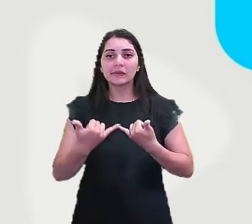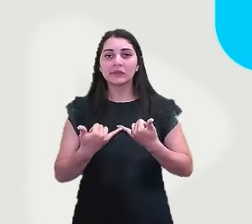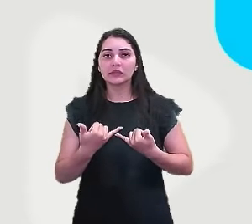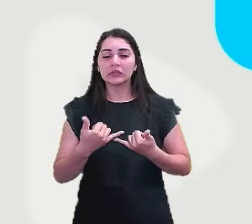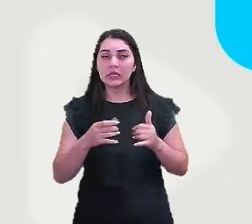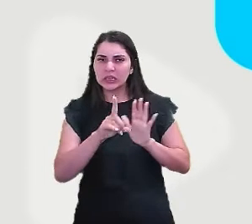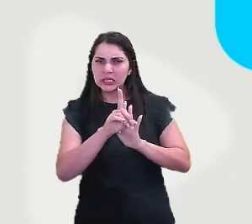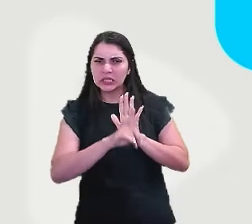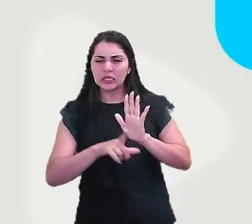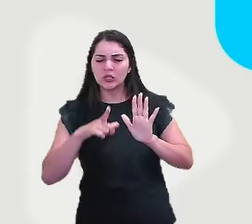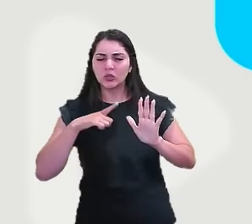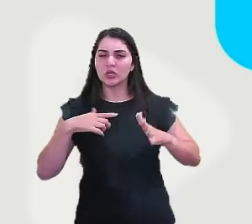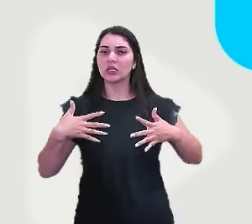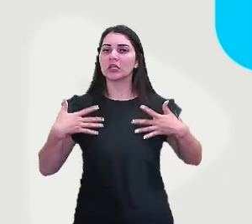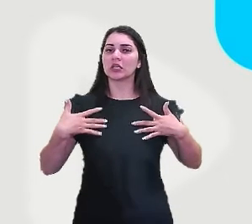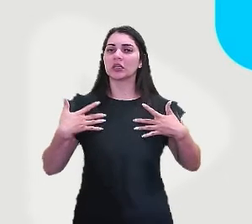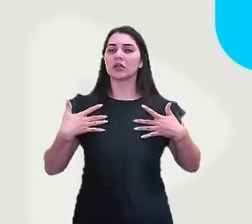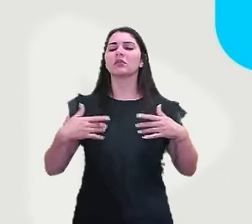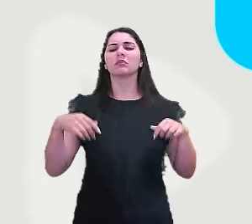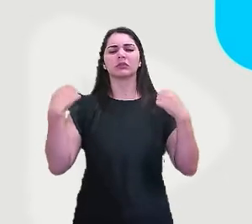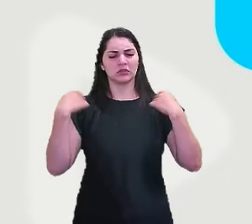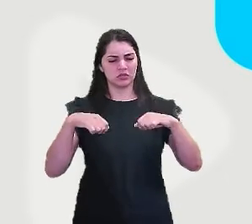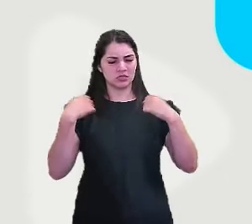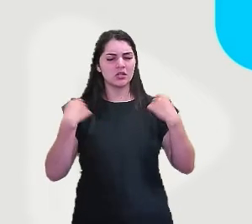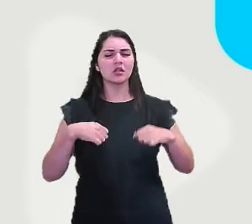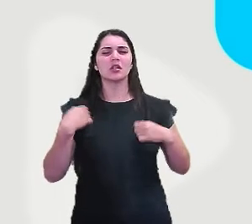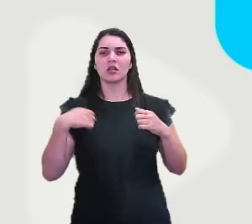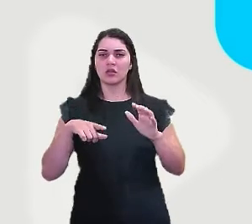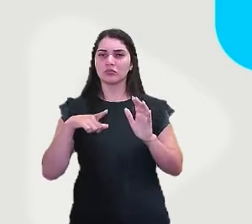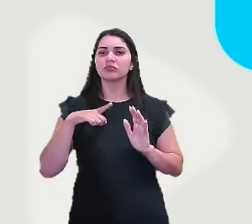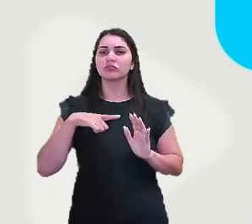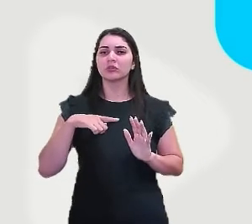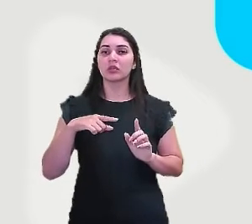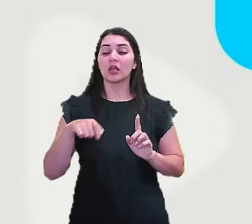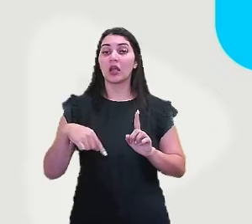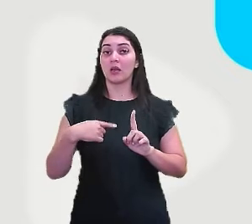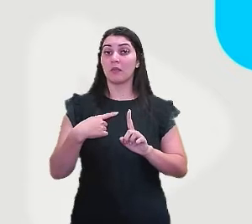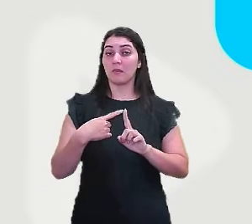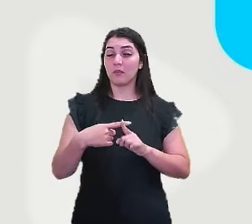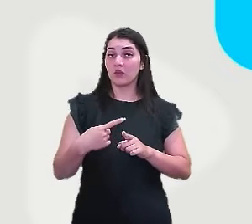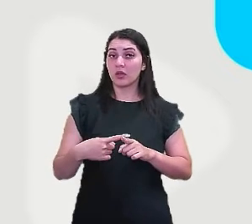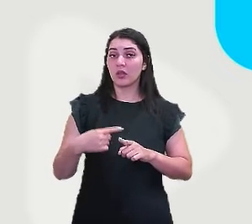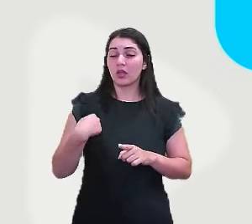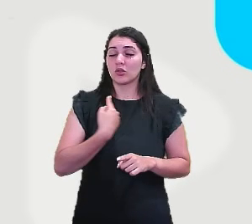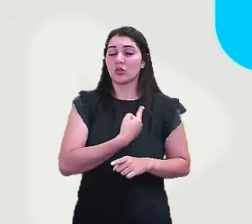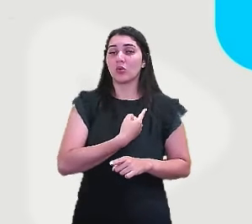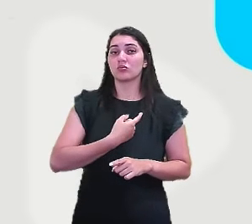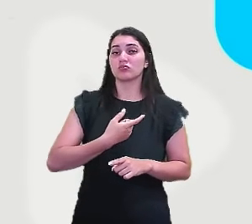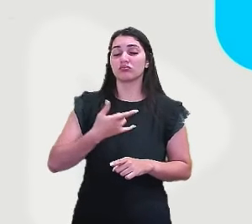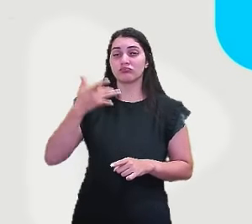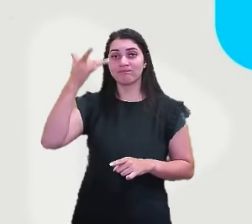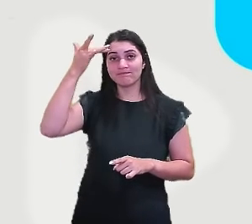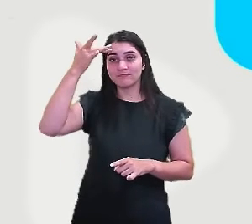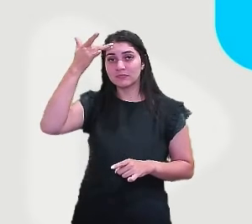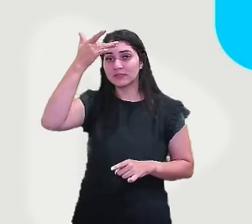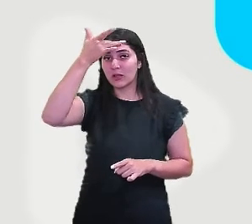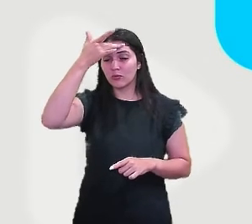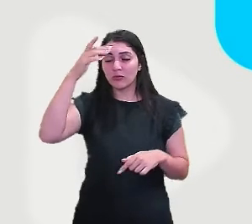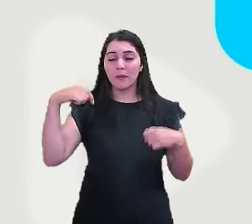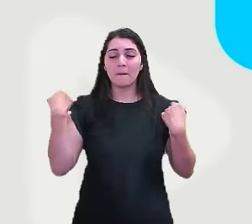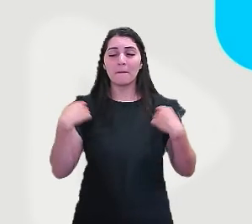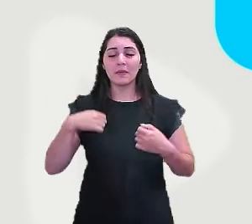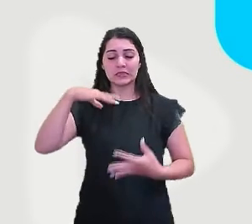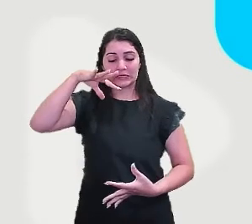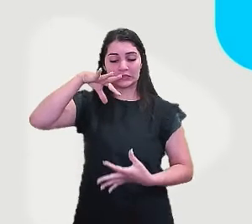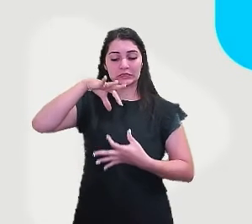lazer? Sim, precisamos ter o lazer. Até porque a nossa saúde mental, ela tem que estar bem com o nosso corpo, para poder a gente,